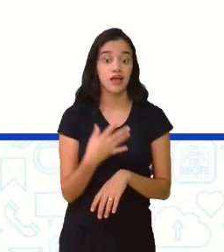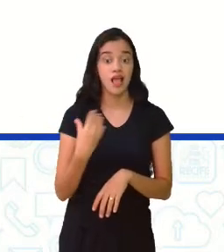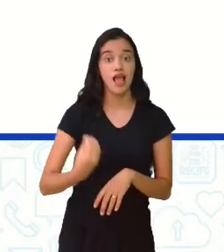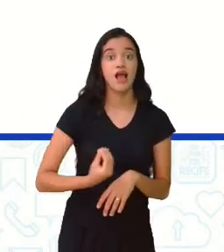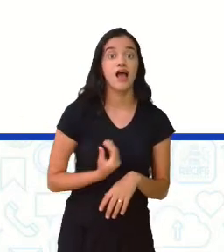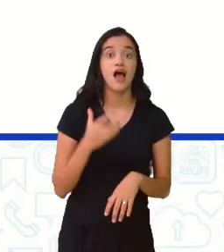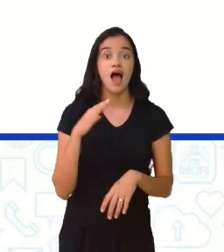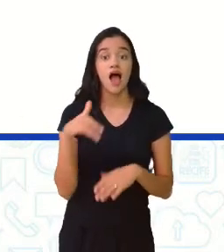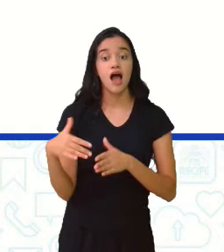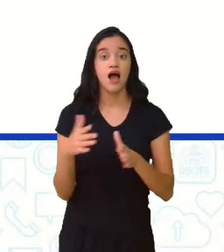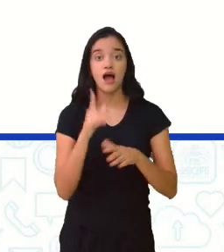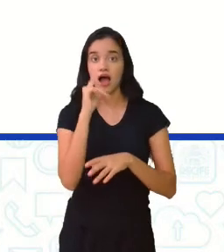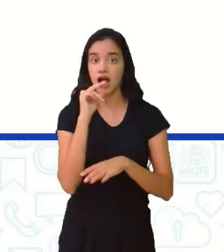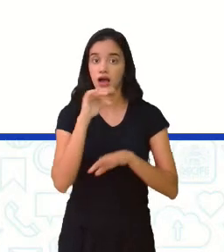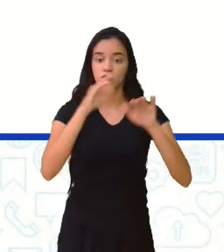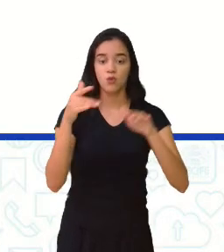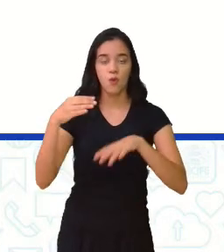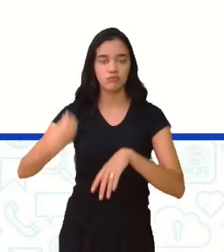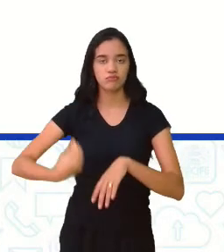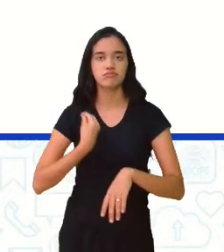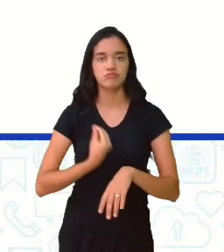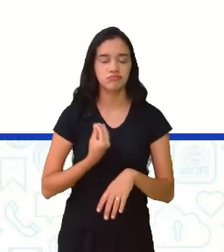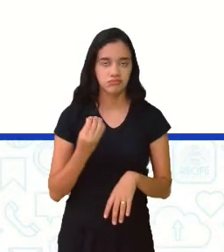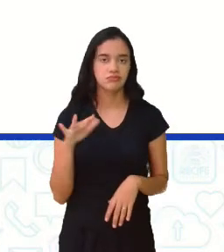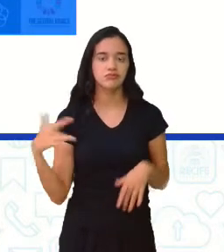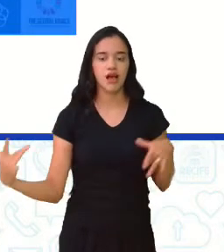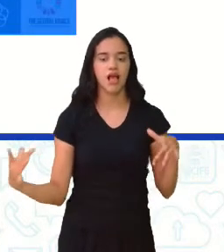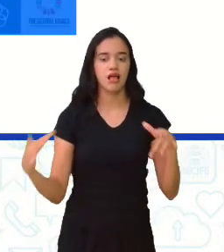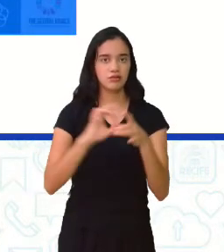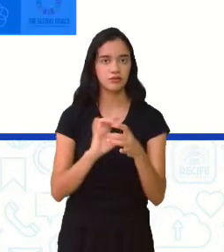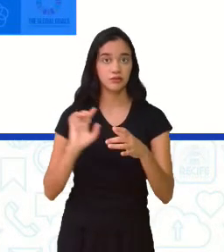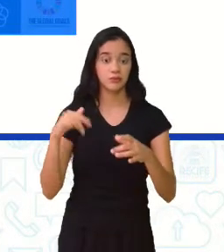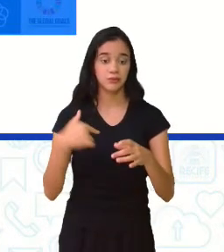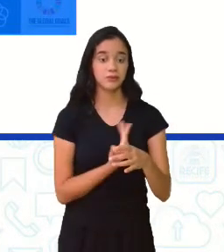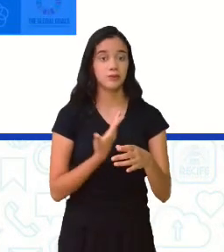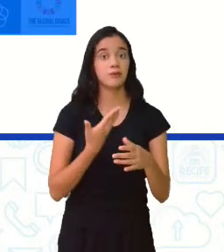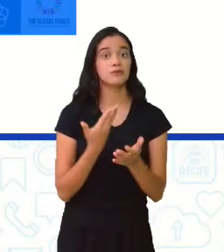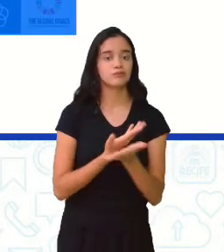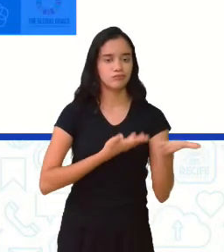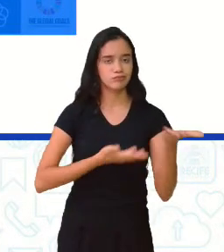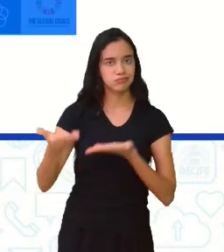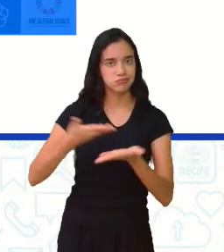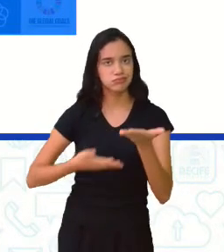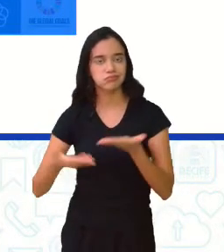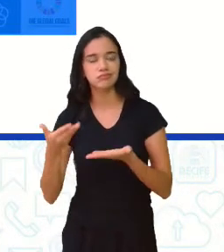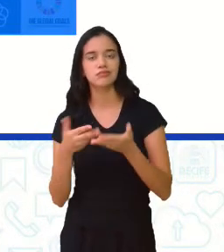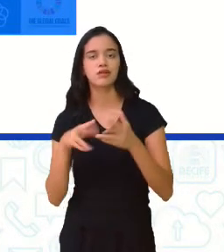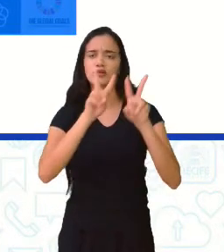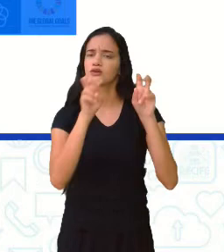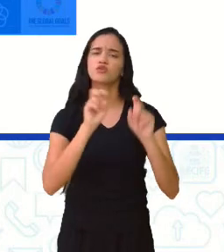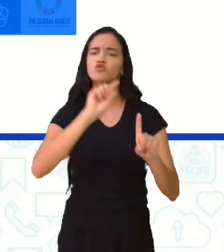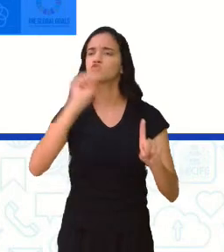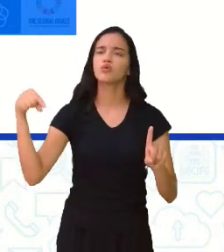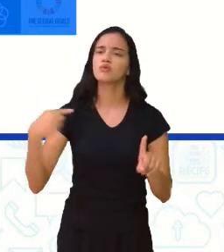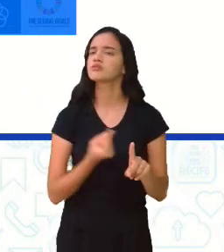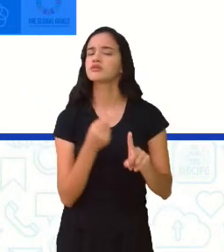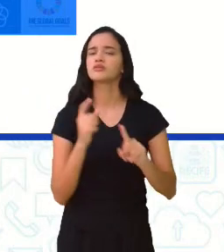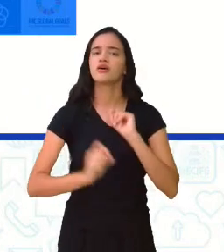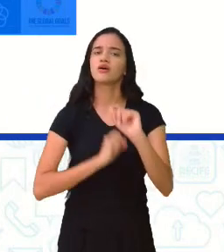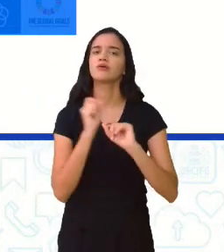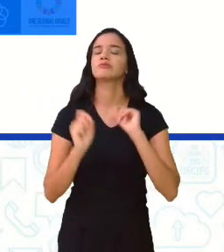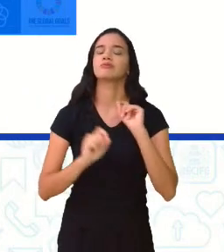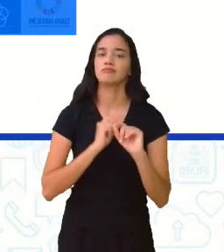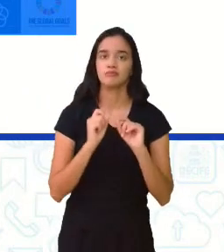na água. Está totalmente relacionado com o nosso assunto aqui, né? Então, esses objetivos, o que é que são esses objetivos de